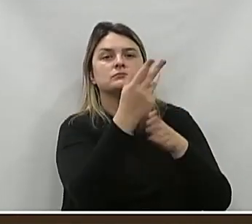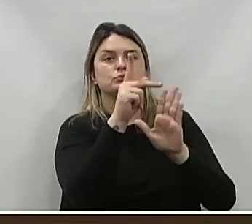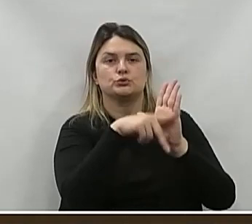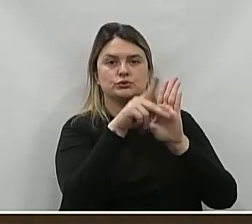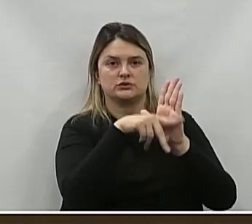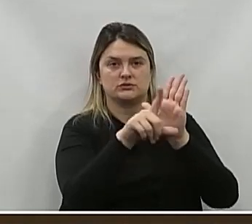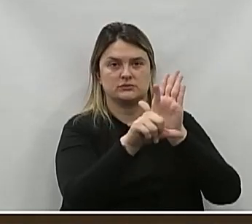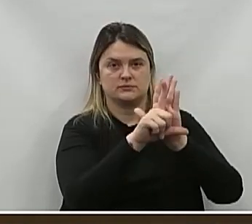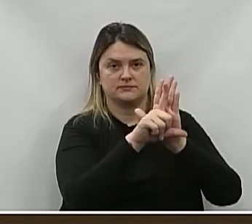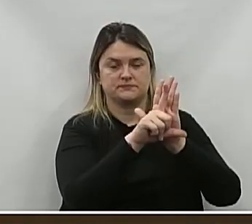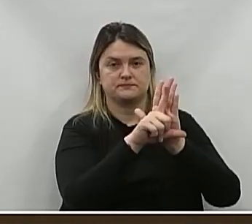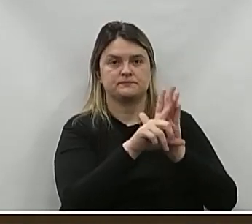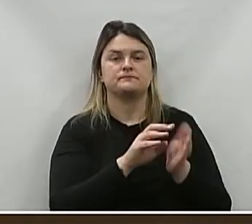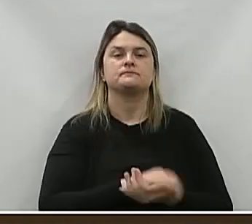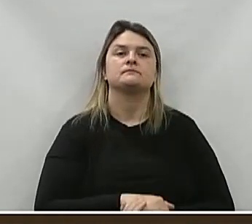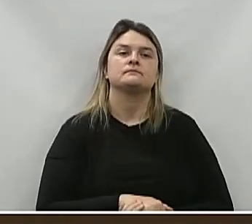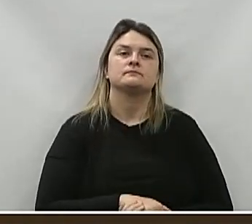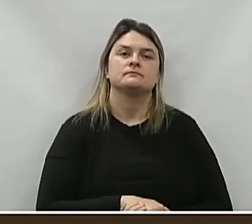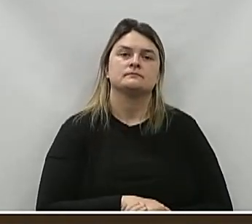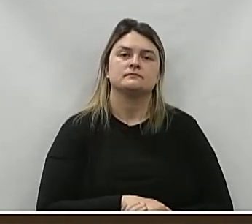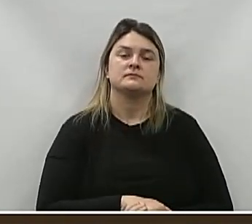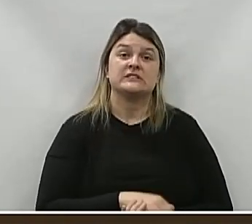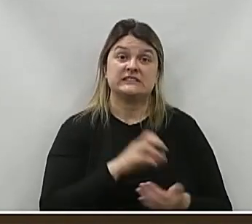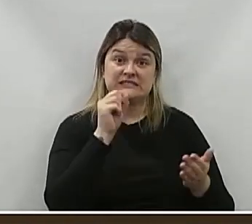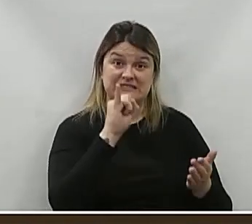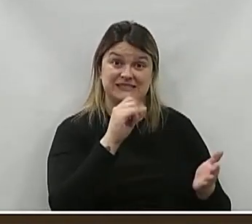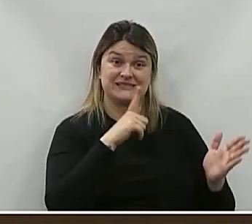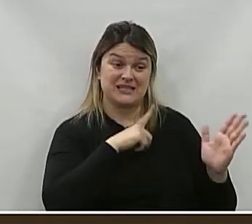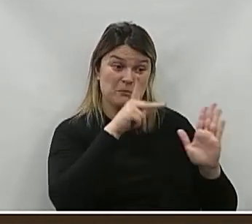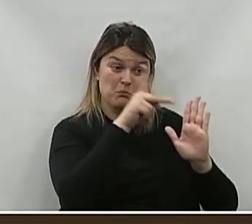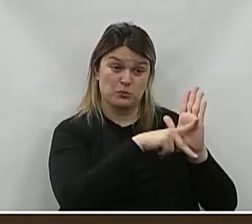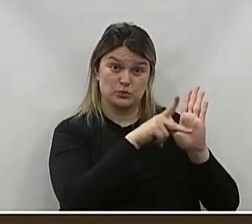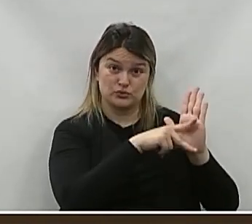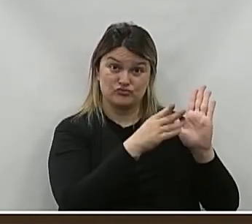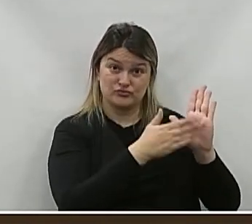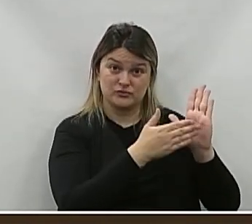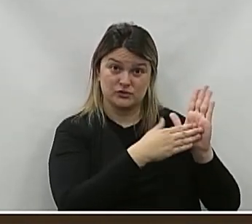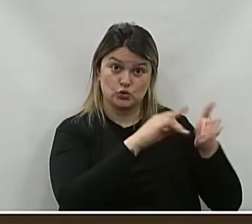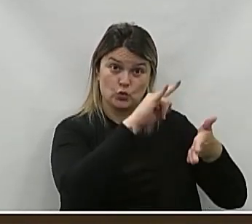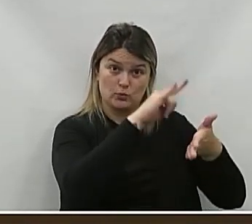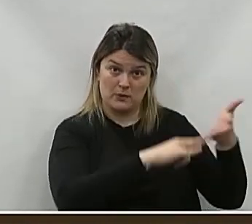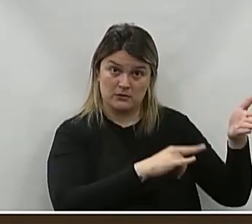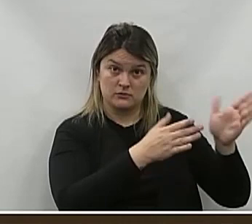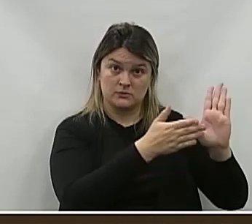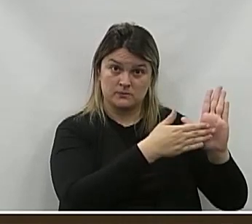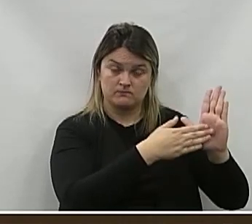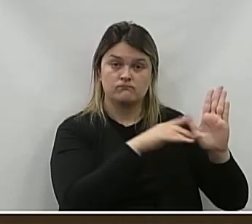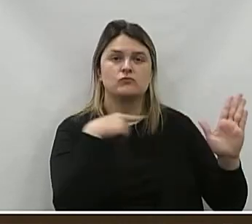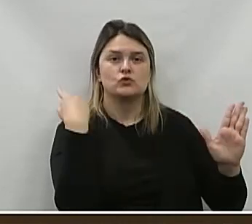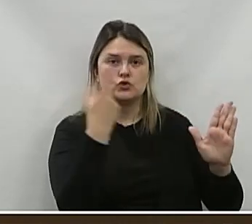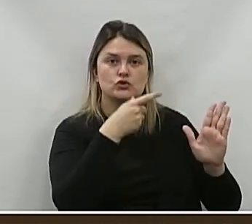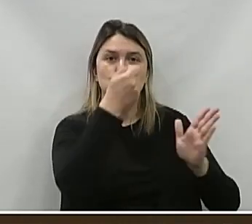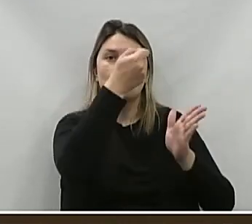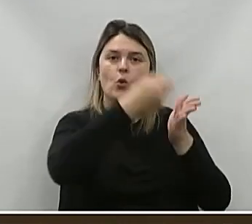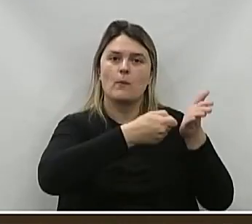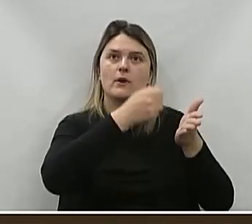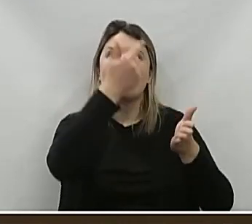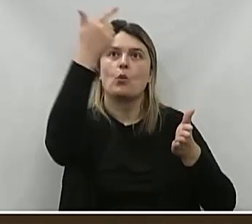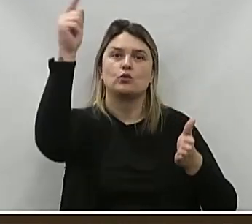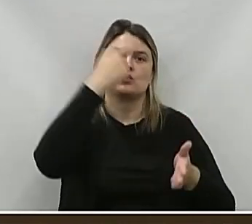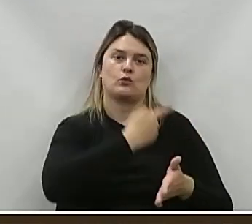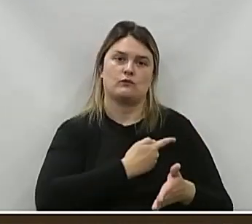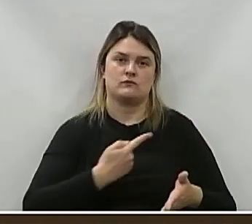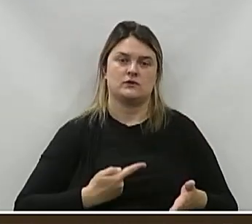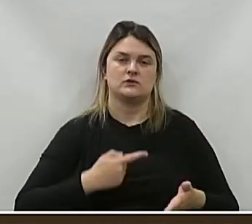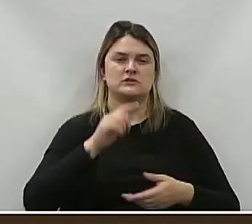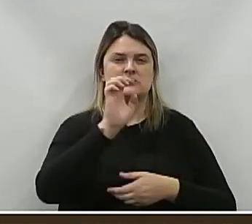projeto então tendo esse projeto na mão aí nós temos que cobrar do do do governo